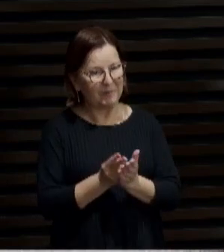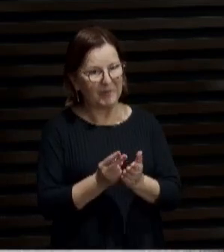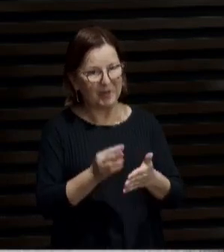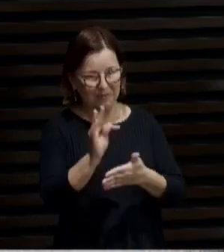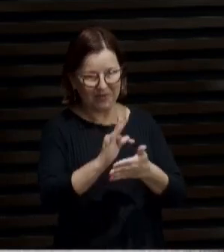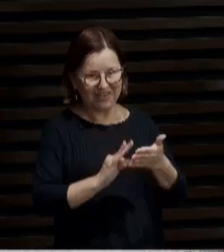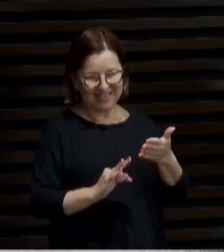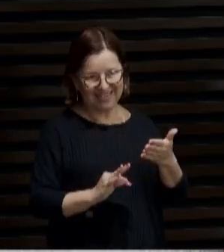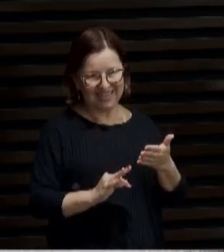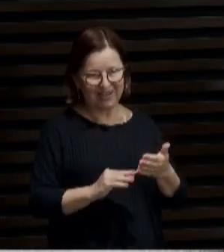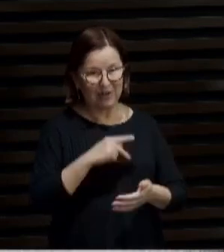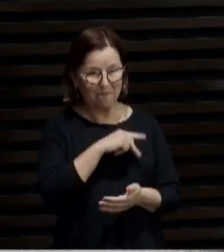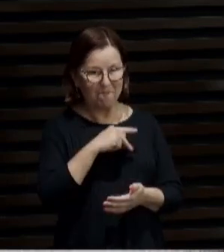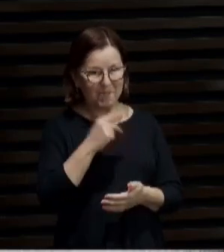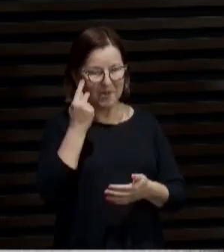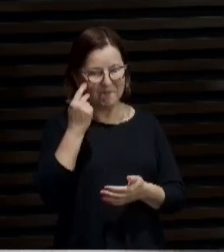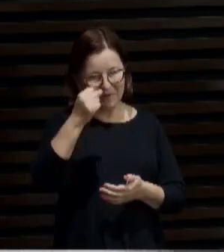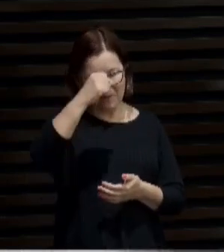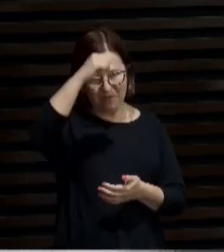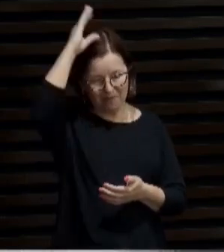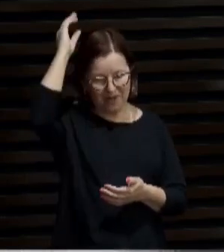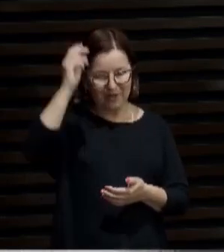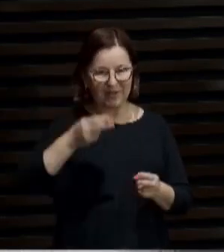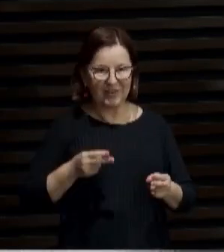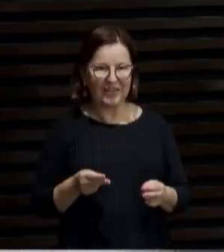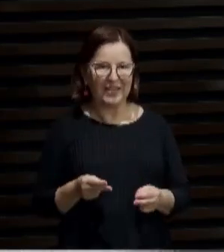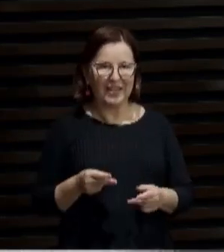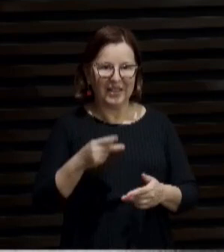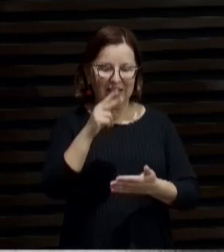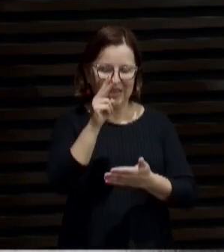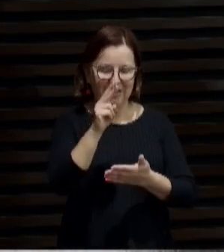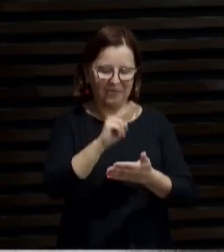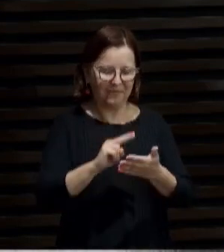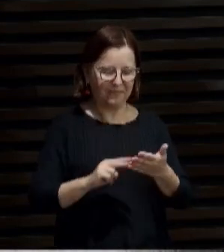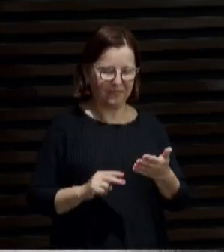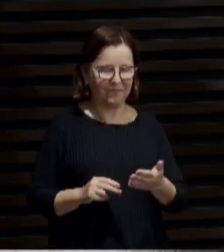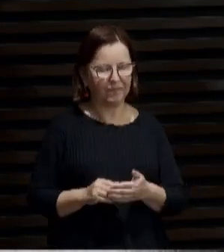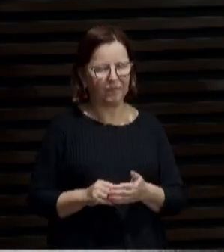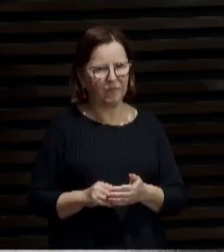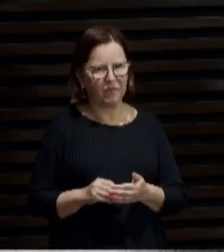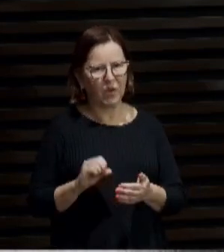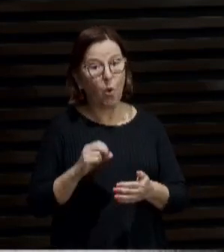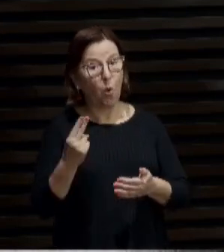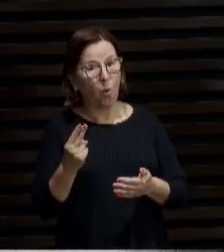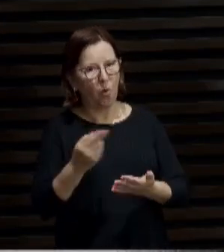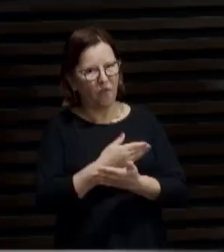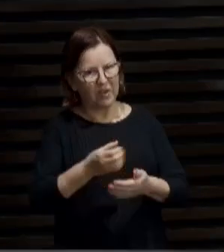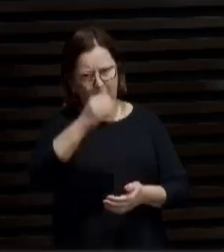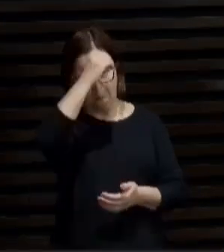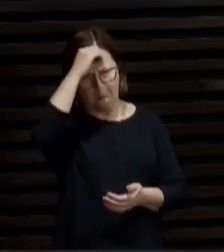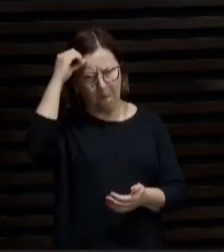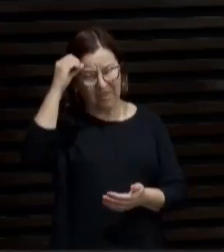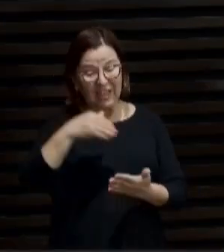ler até o versículo 13, ok? Ou porventura ignorais que